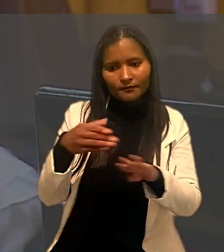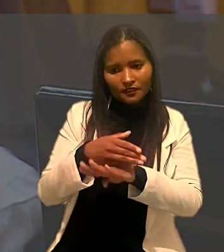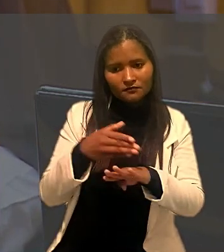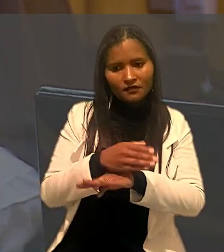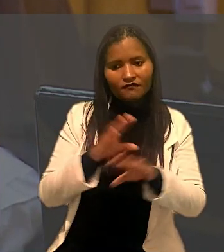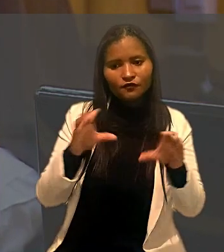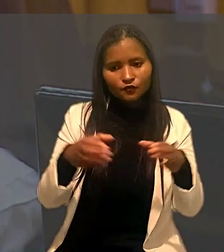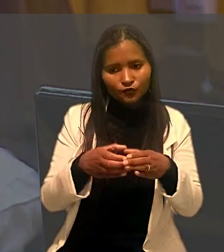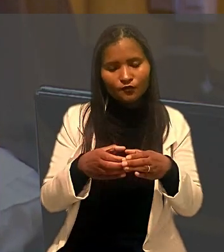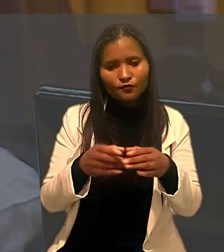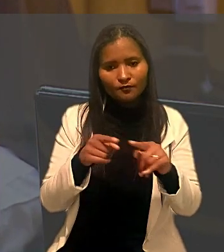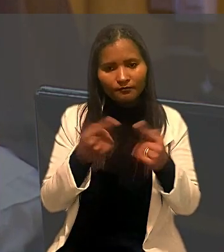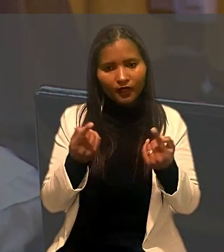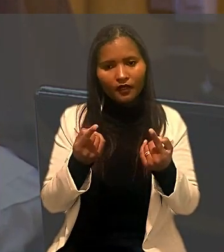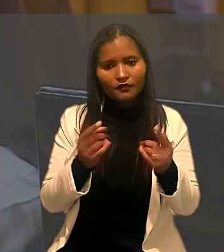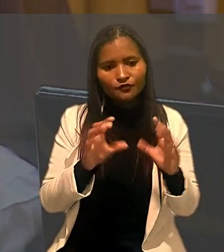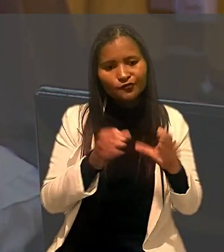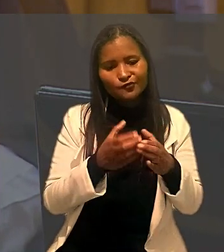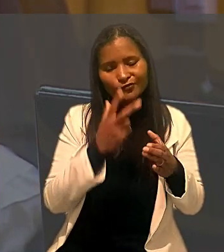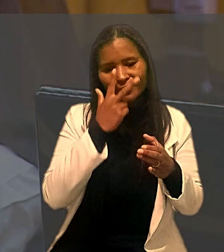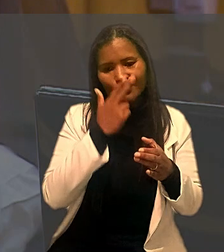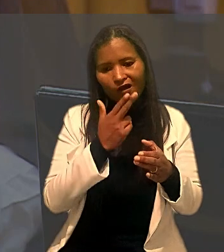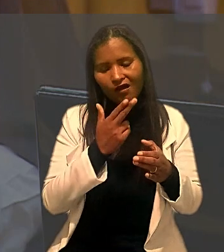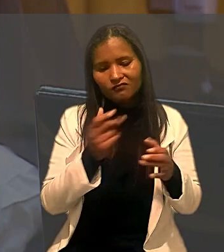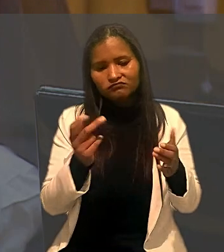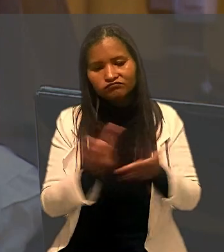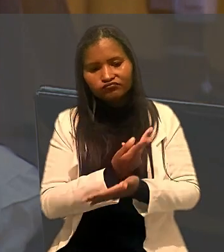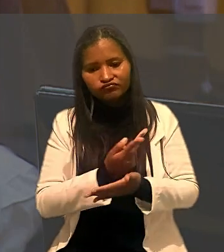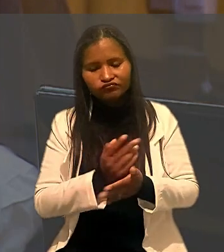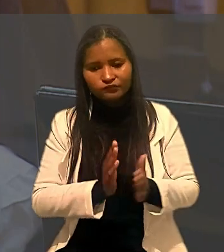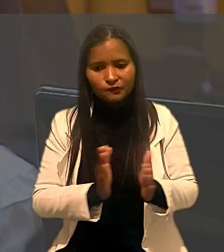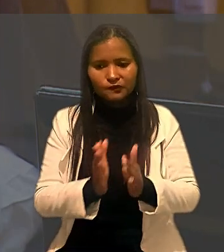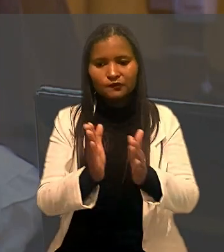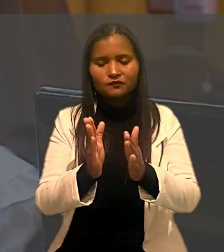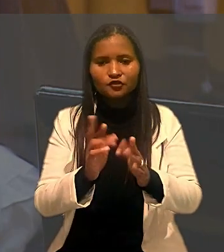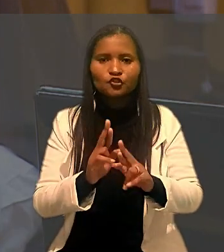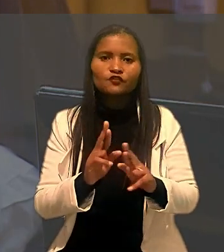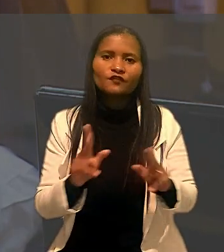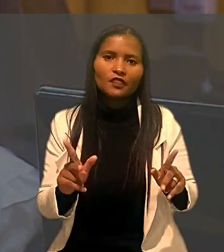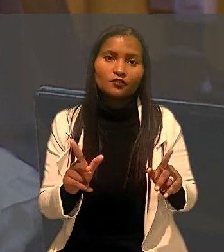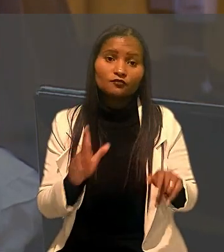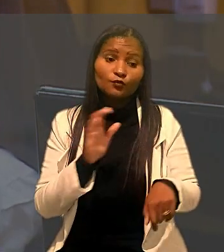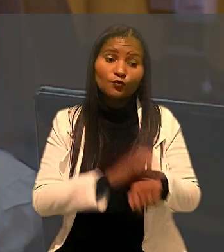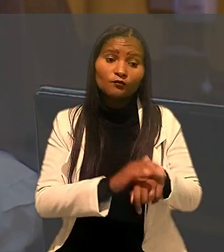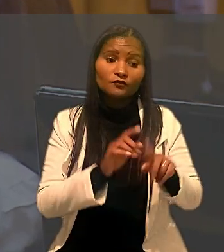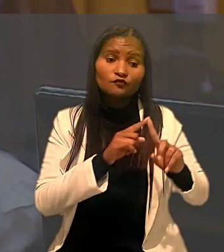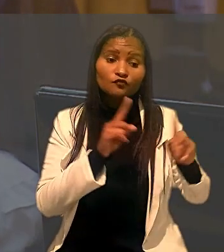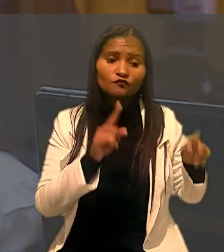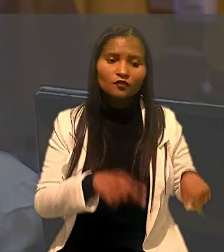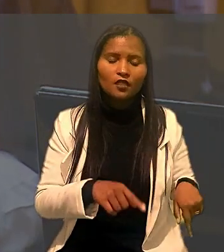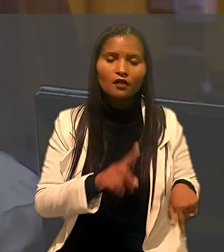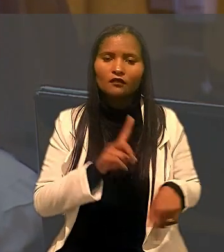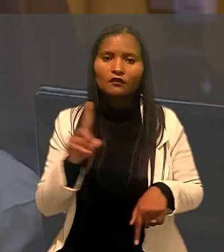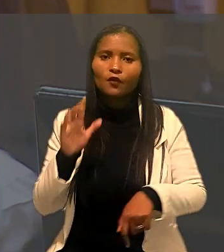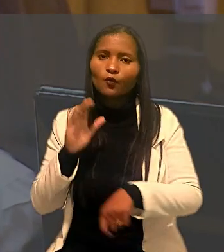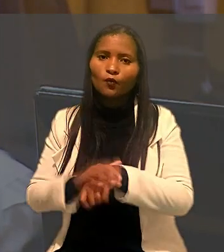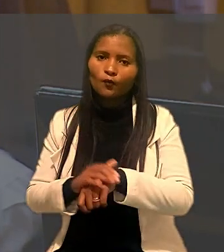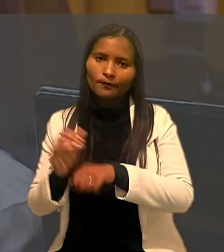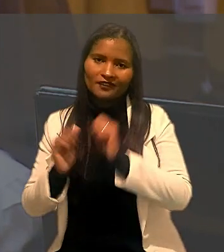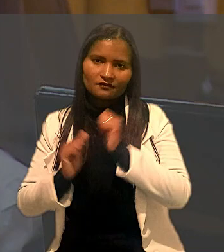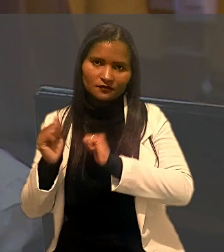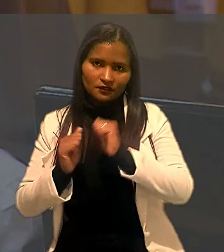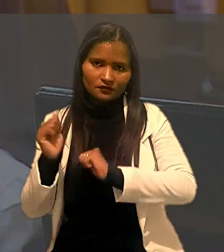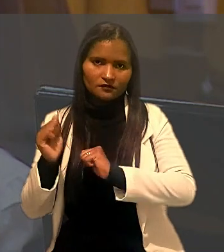desse grupo, a coisa acabou tomando um rumo diferente por parte dos empregados e não